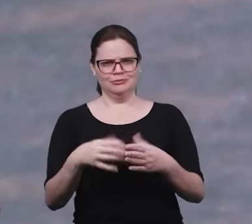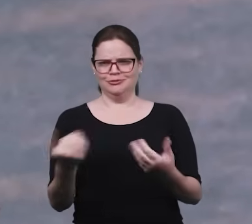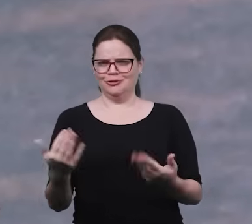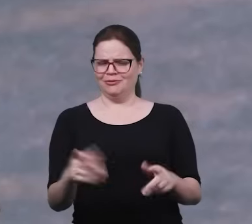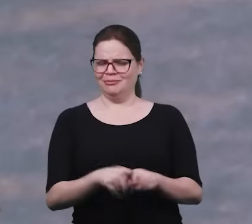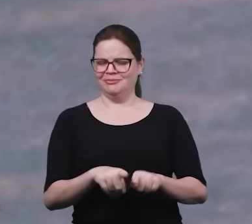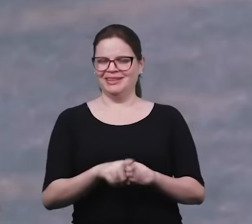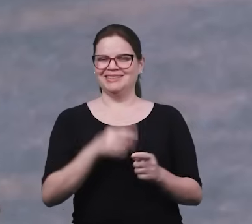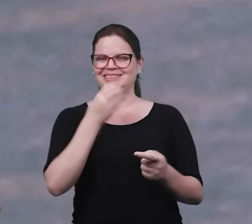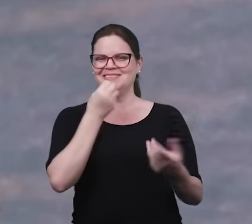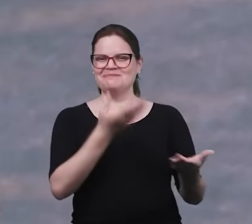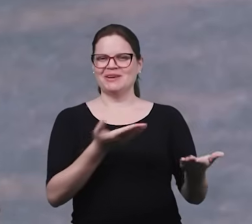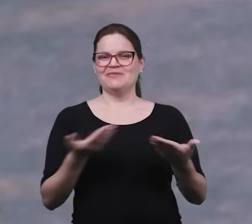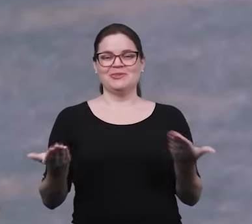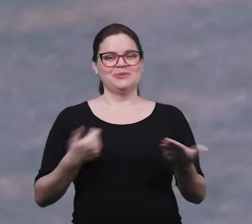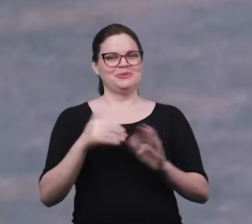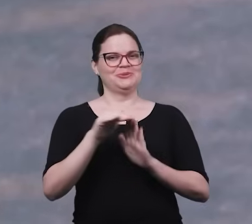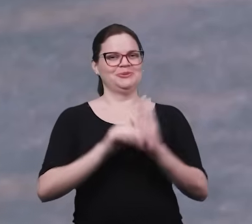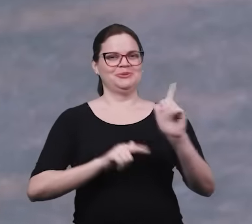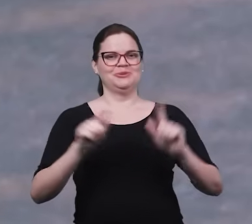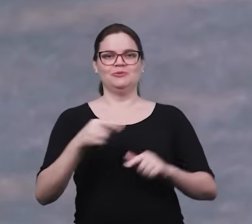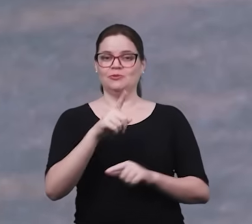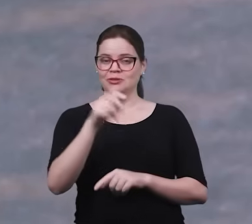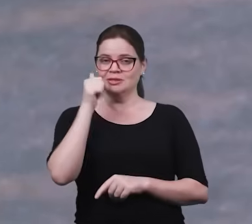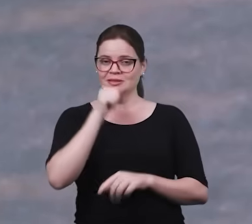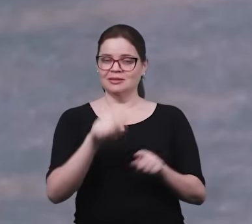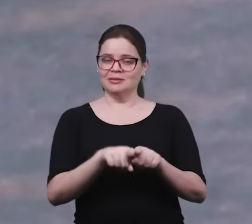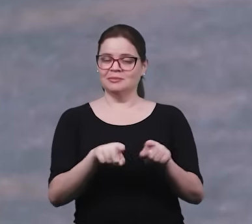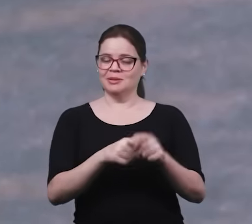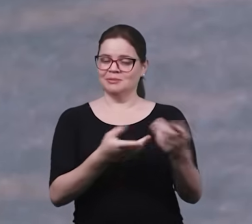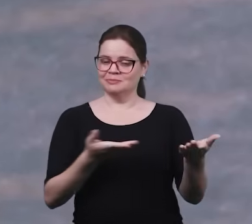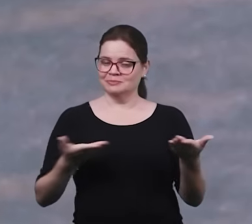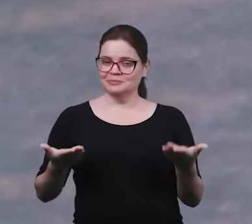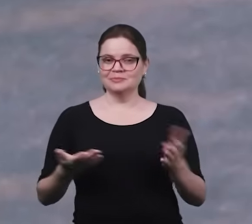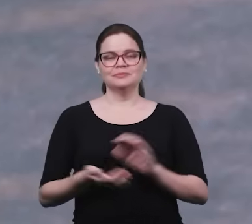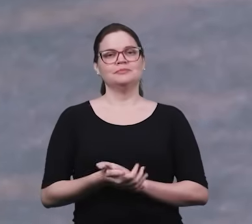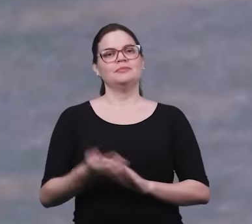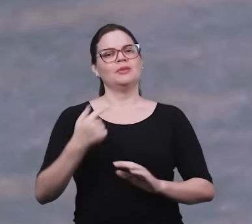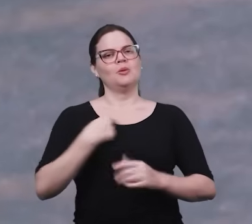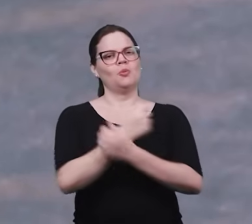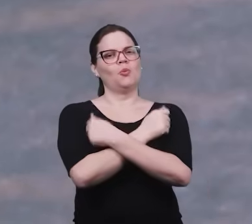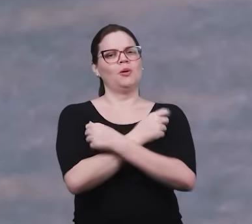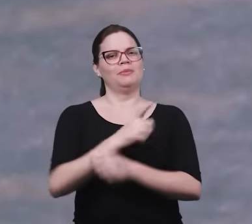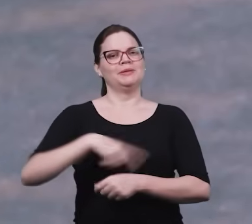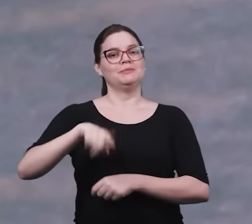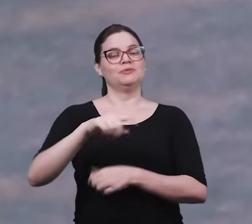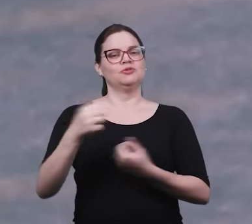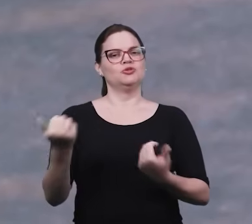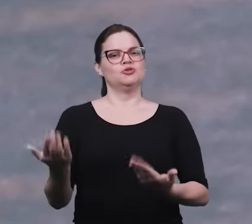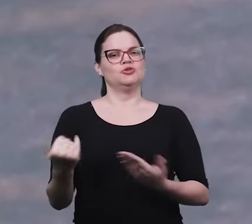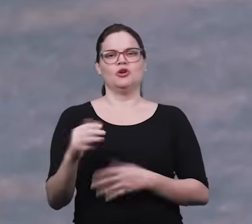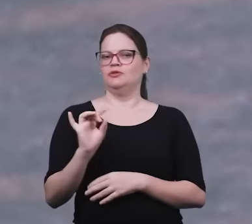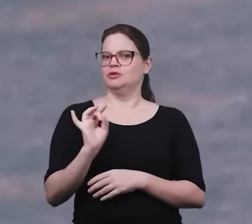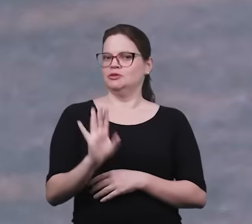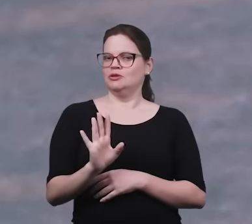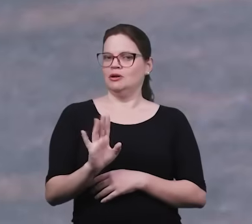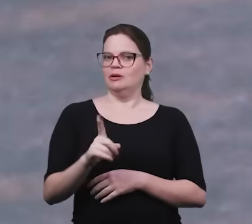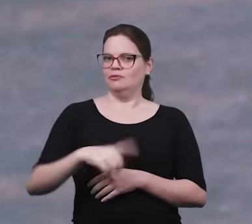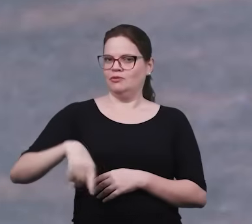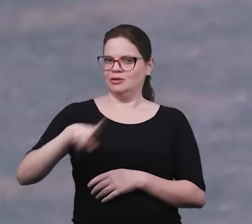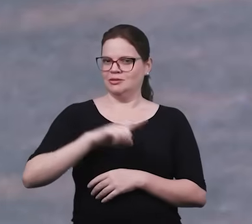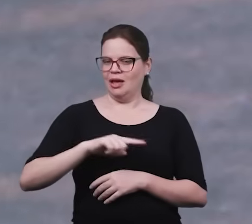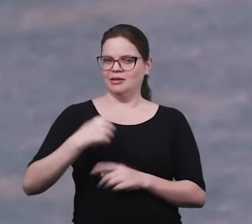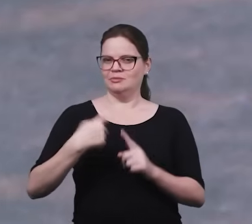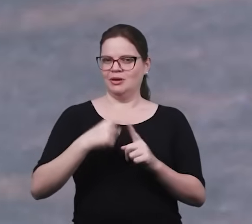grupo. Seja bem-vindo ao nosso programa de hoje, seja bem-vinda ao nosso programa de hoje. Eu quero mandar um abraço especial não só para os jovens que participam